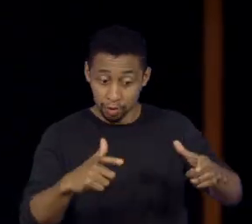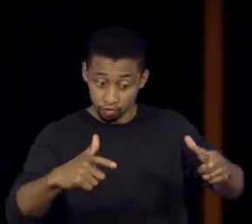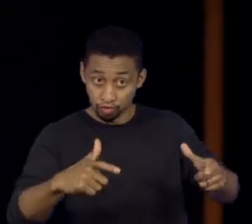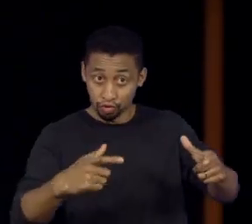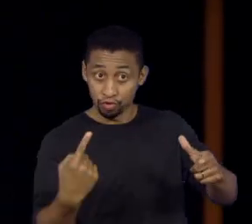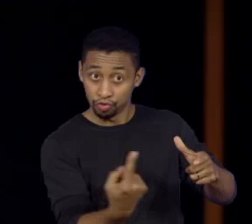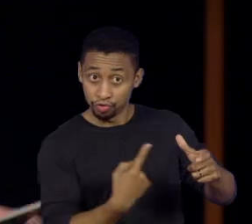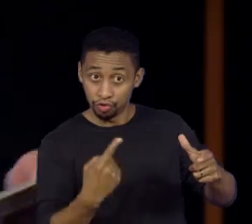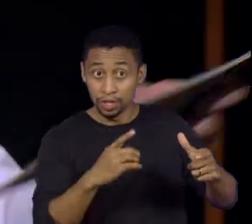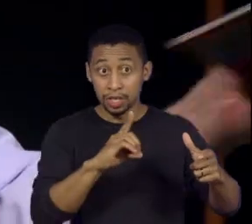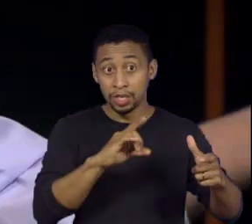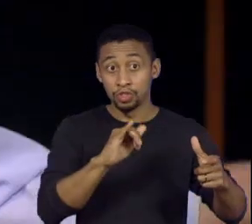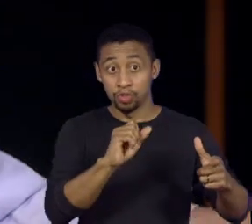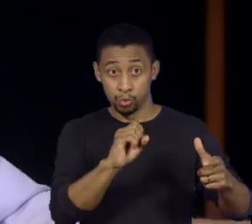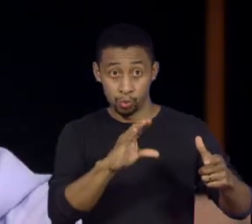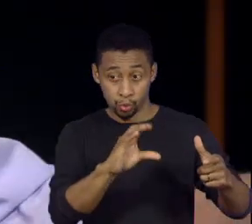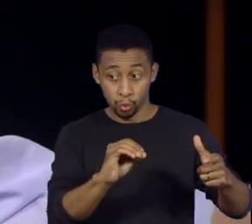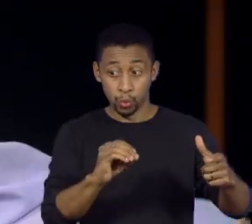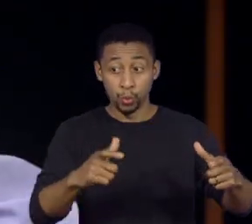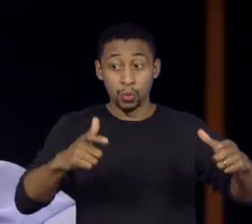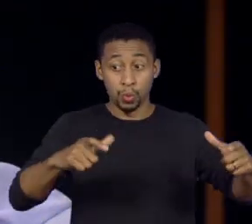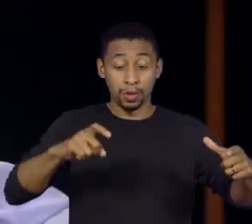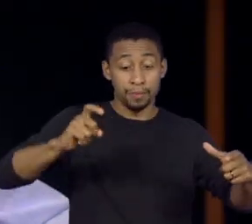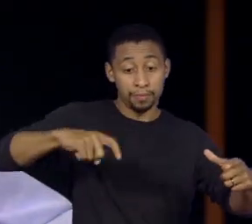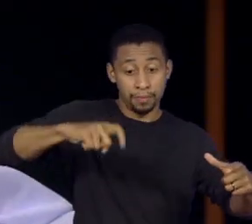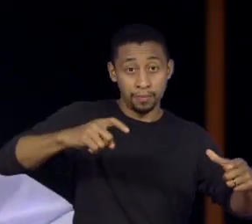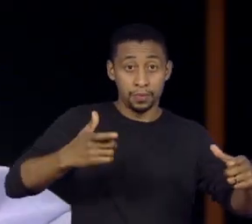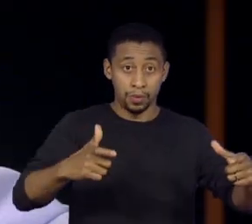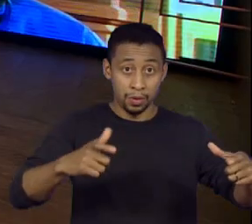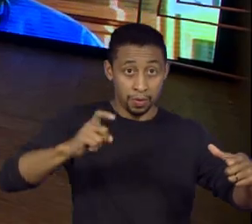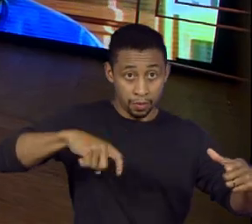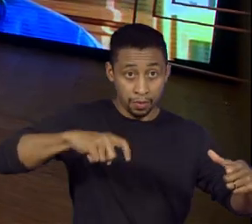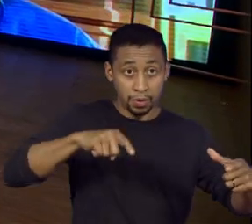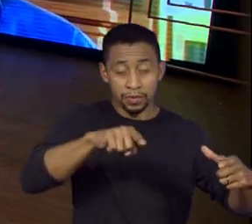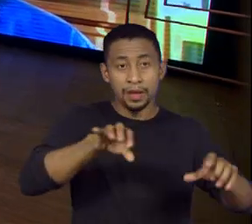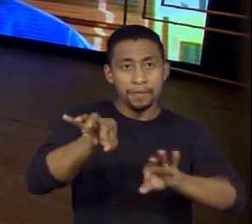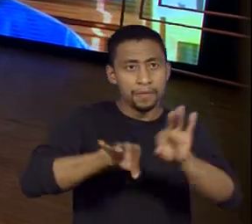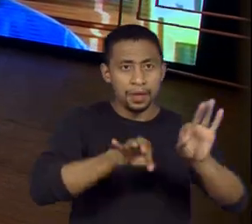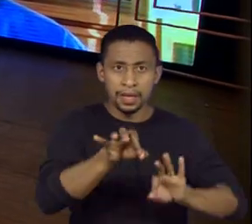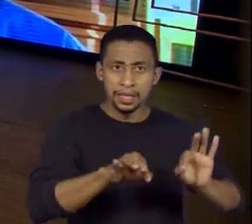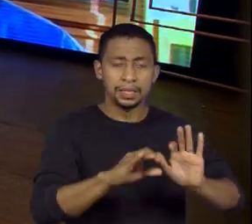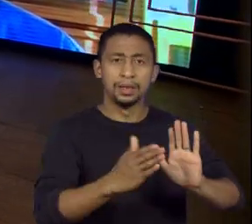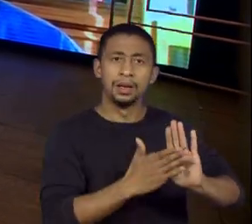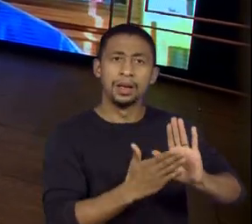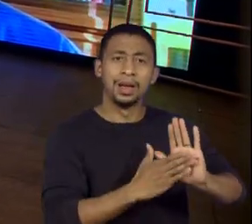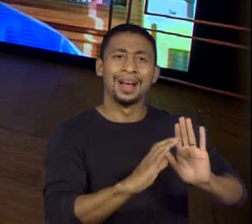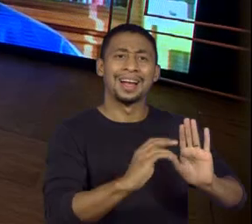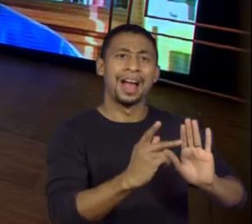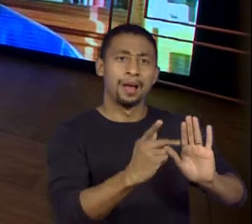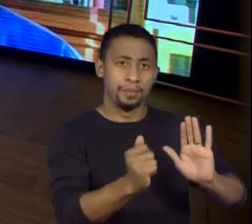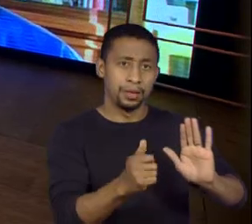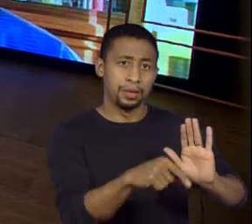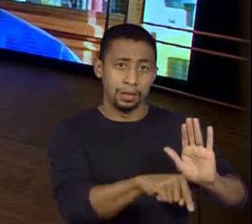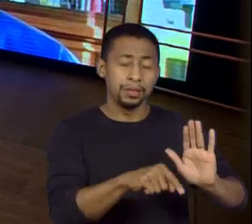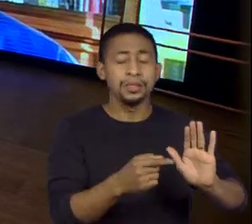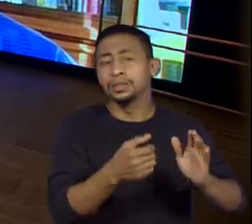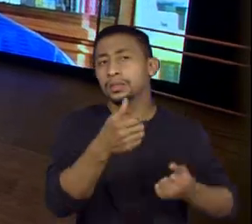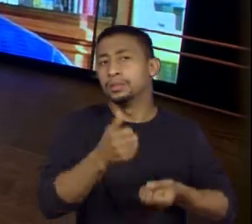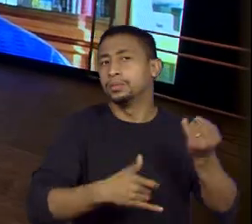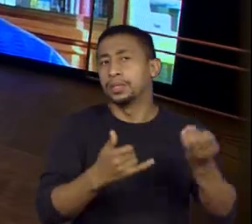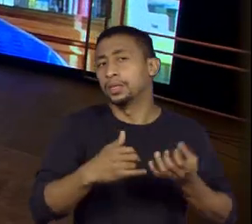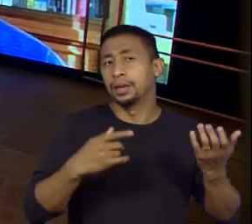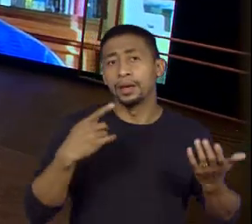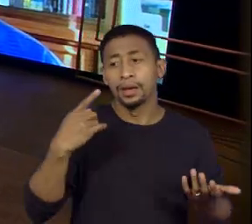discos que você, né, sei lá, mais de uma centena, talvez, que você tenha feito, você diz que as ideias